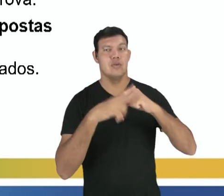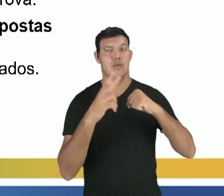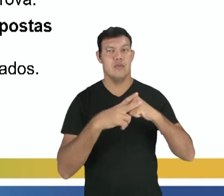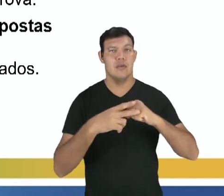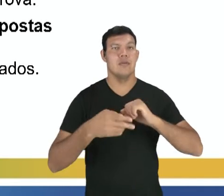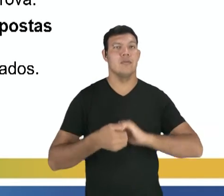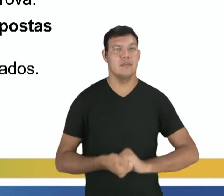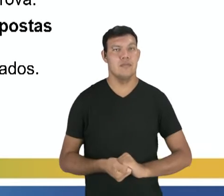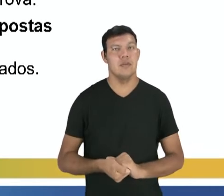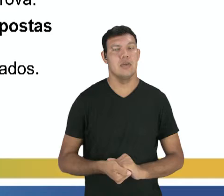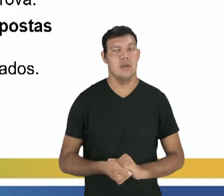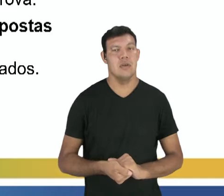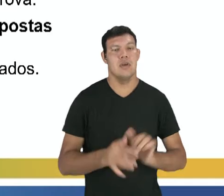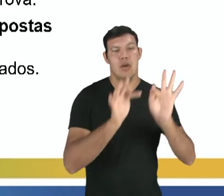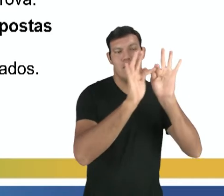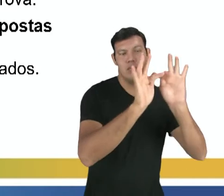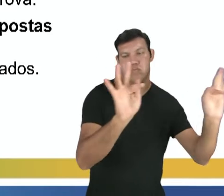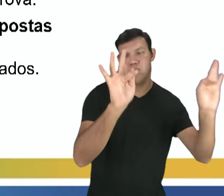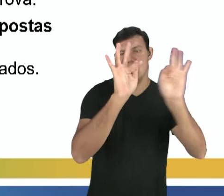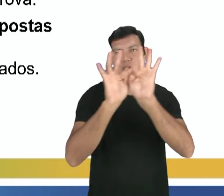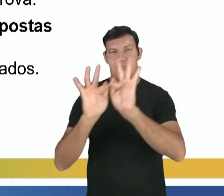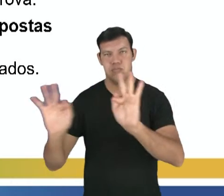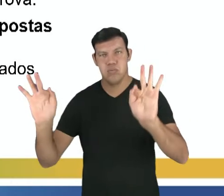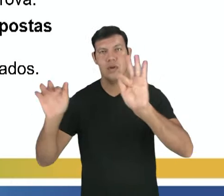tá? Da oração a que se pertencem.